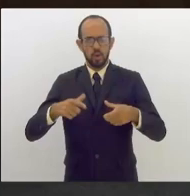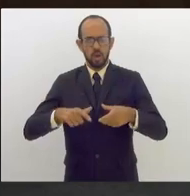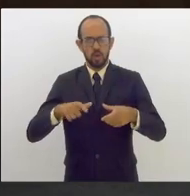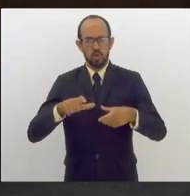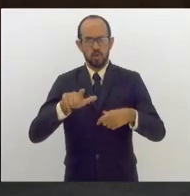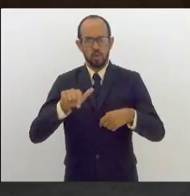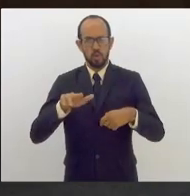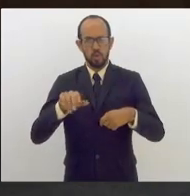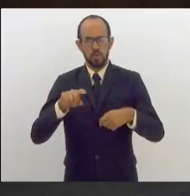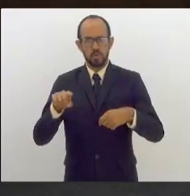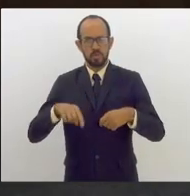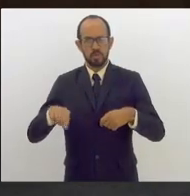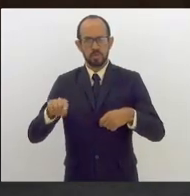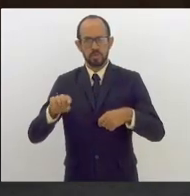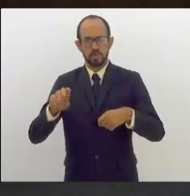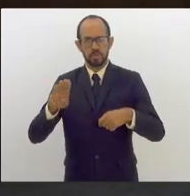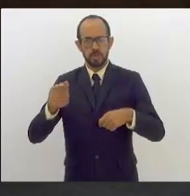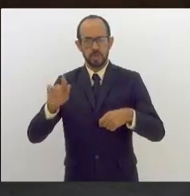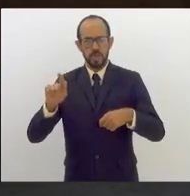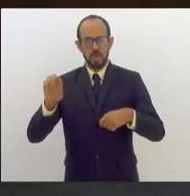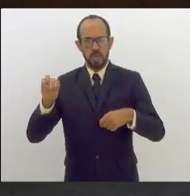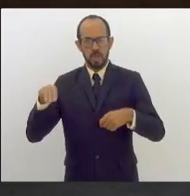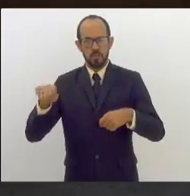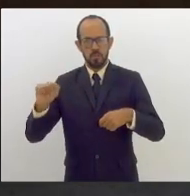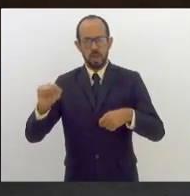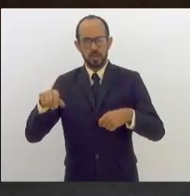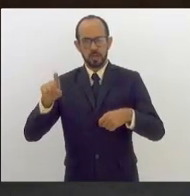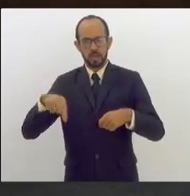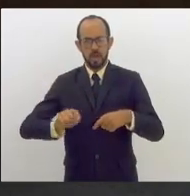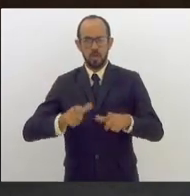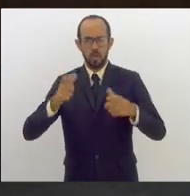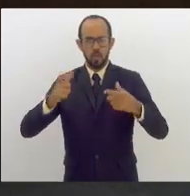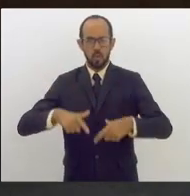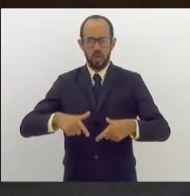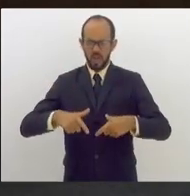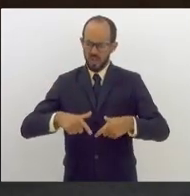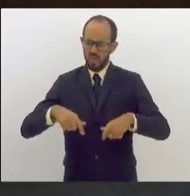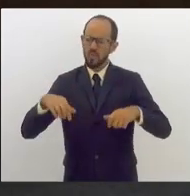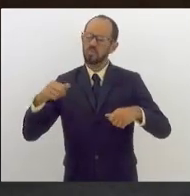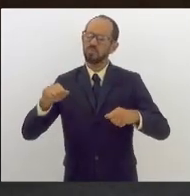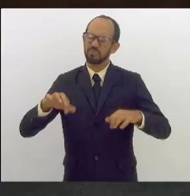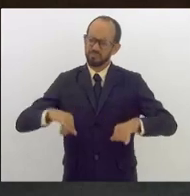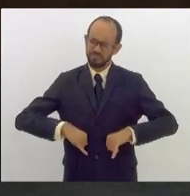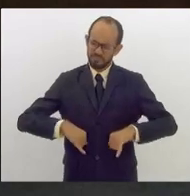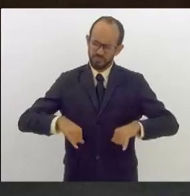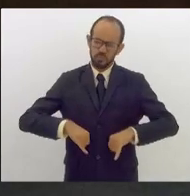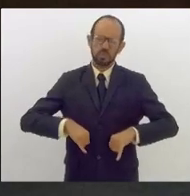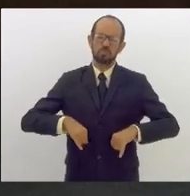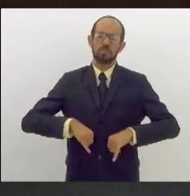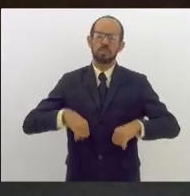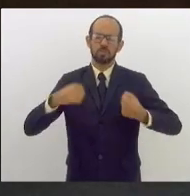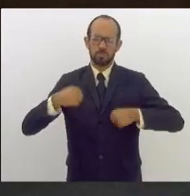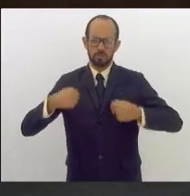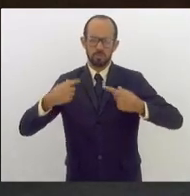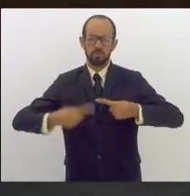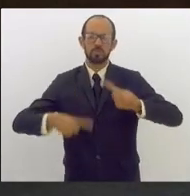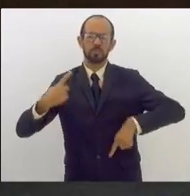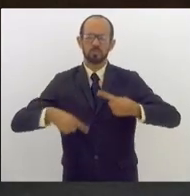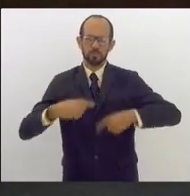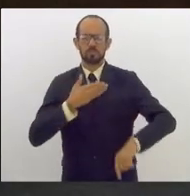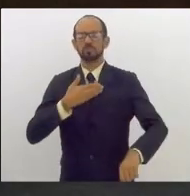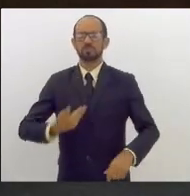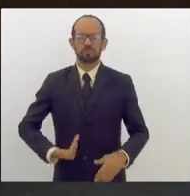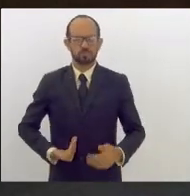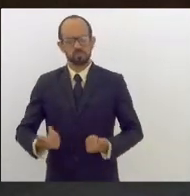a questão da moradia é uma ferida aberta no estado do Rio de Janeiro em especial aqui na nossa região metropolitana e precisa de políticas públicas que